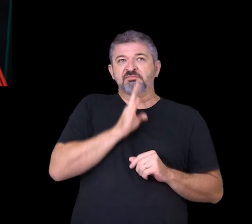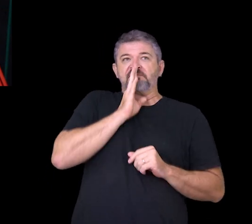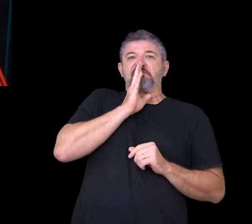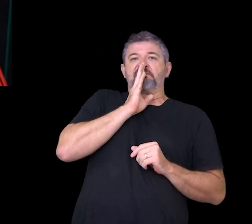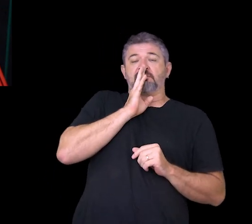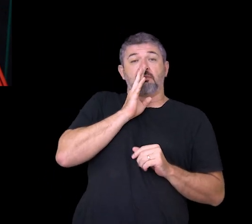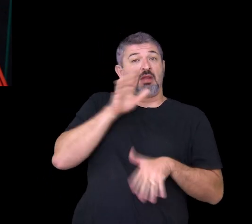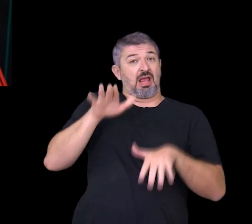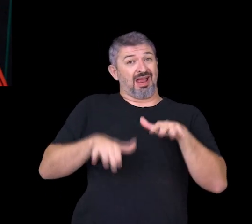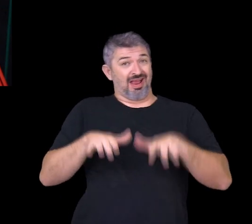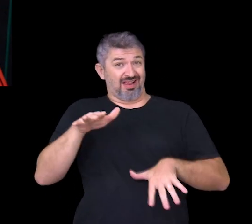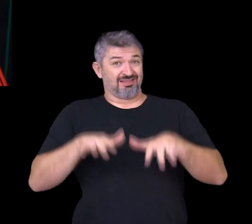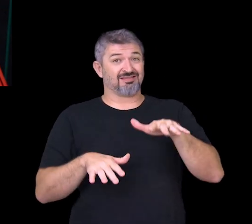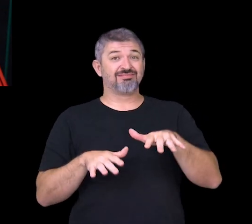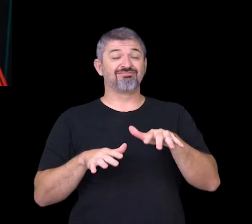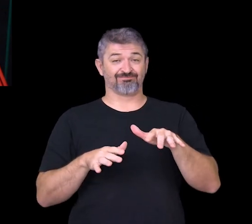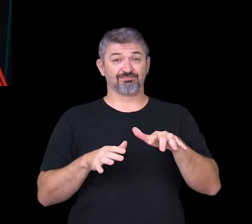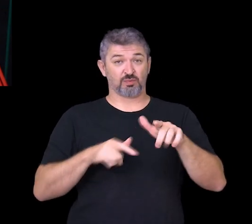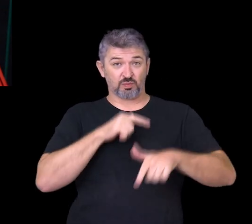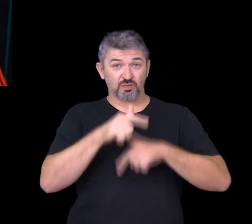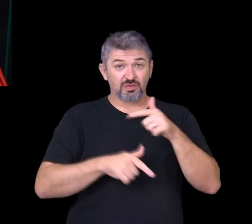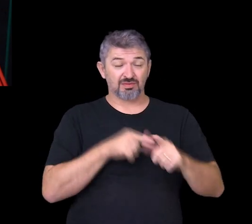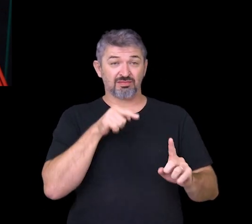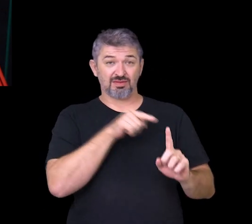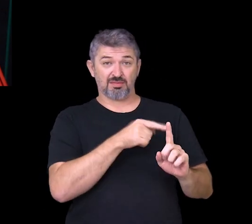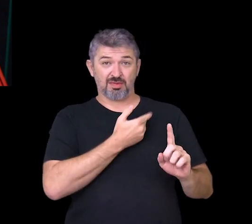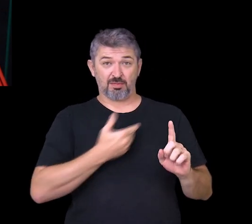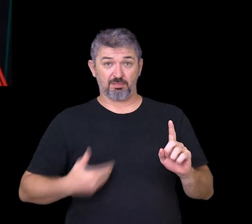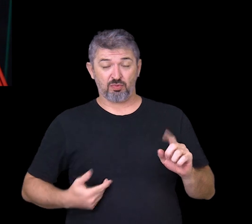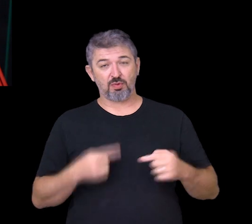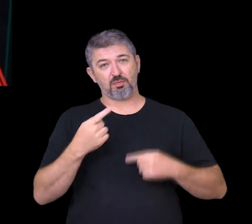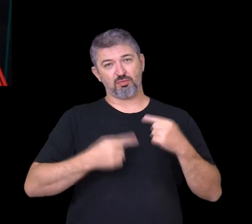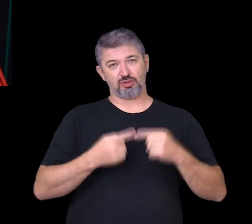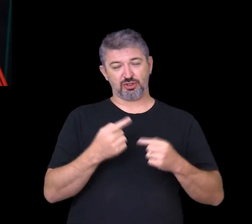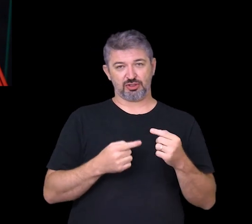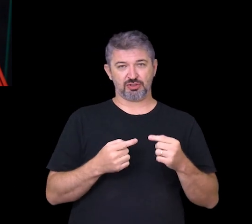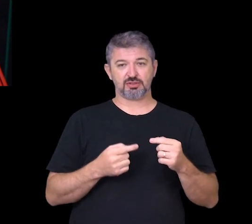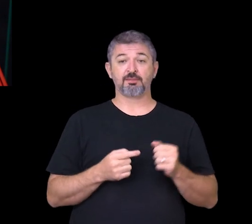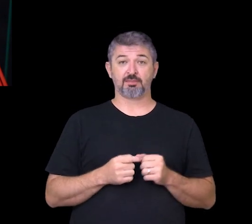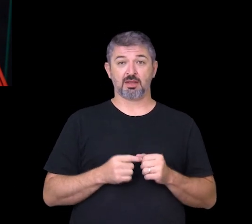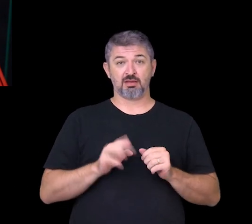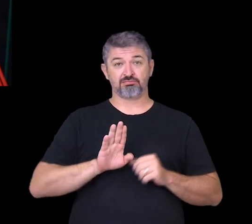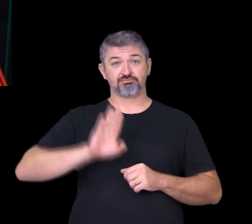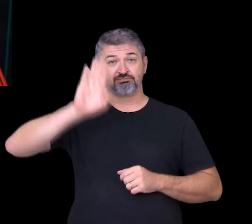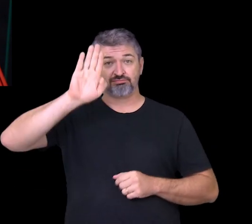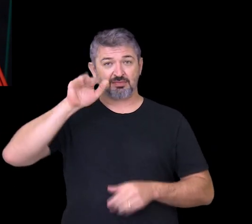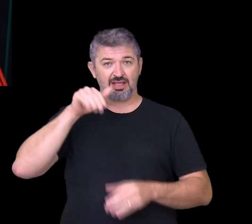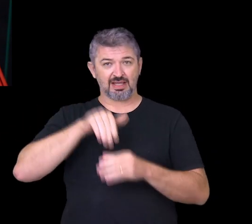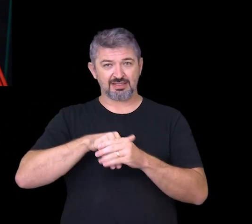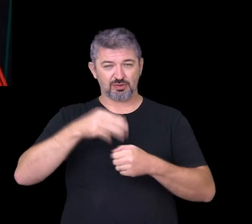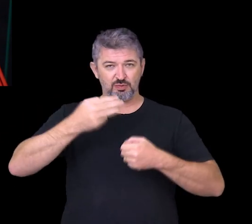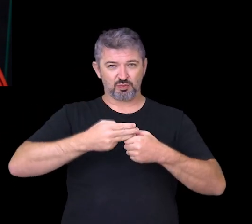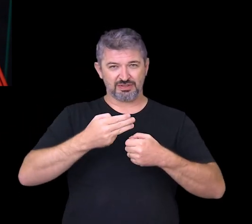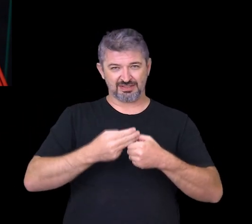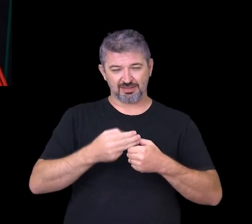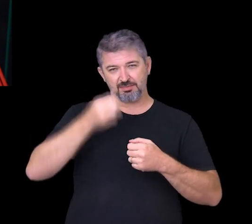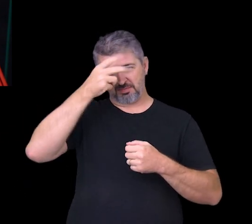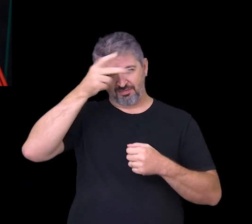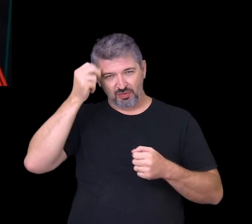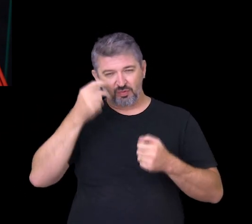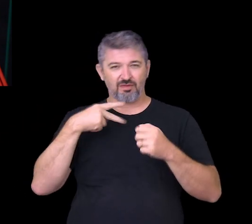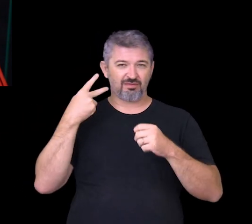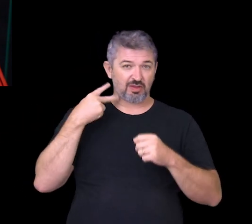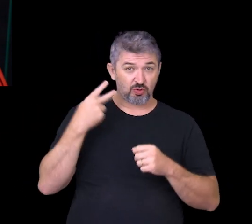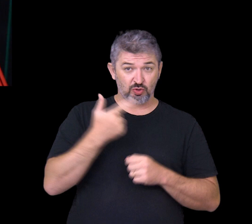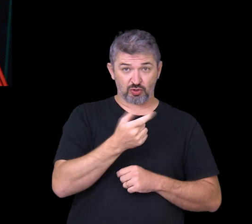e silenciá-las, muitas vezes em sua atuação pública e política. Nas eleições municipais de